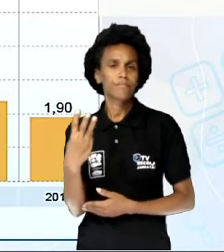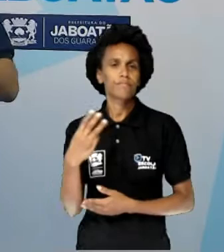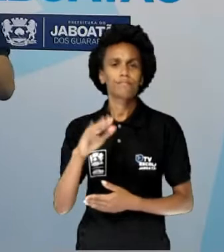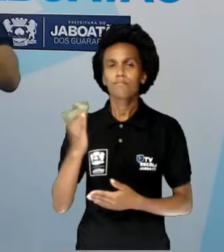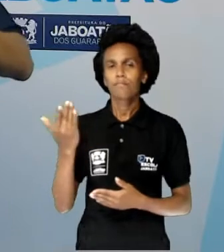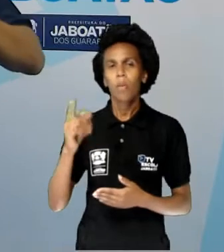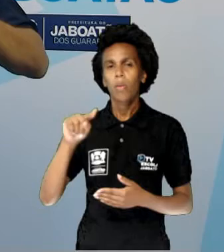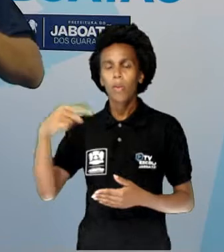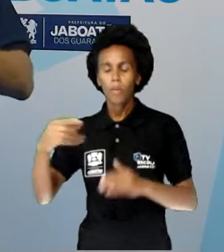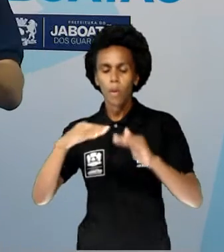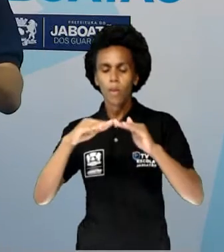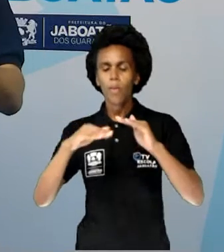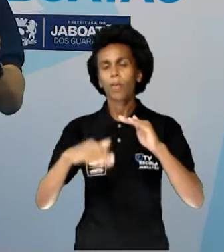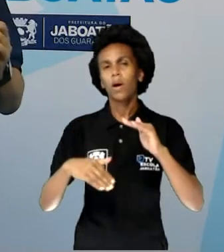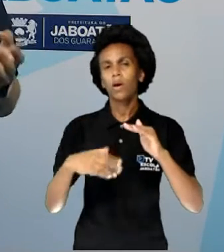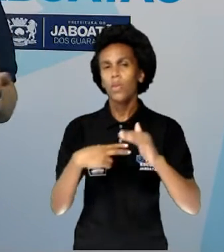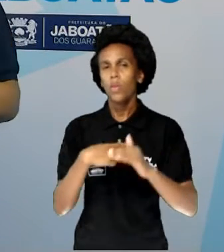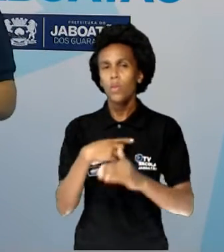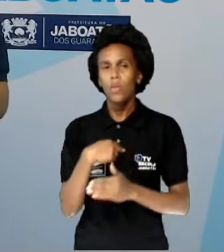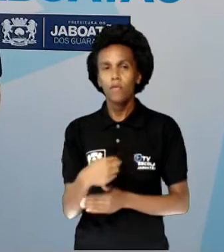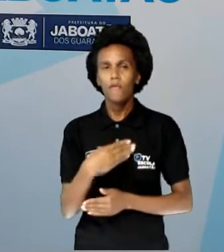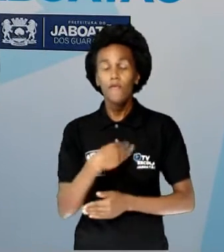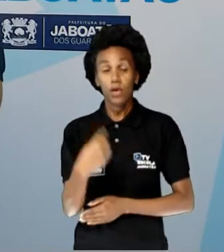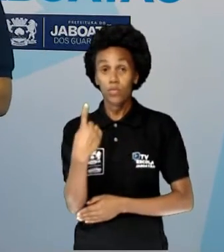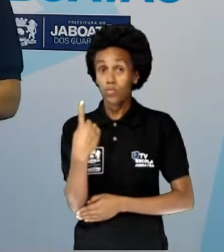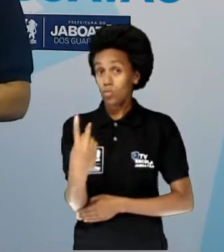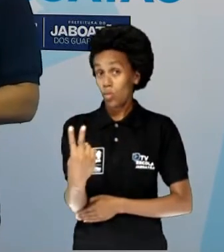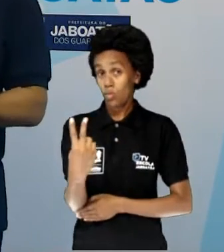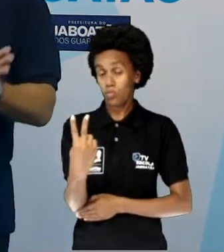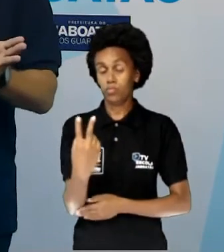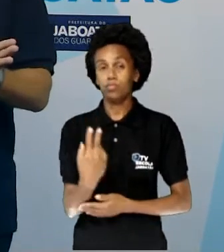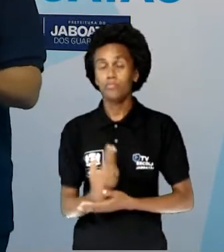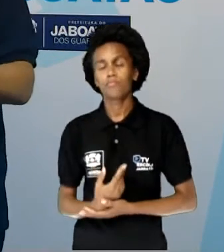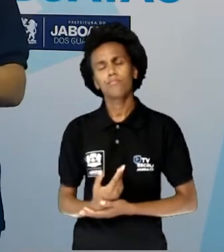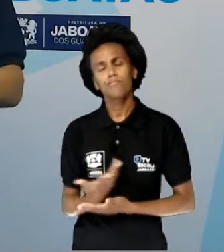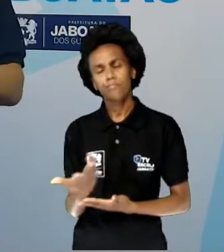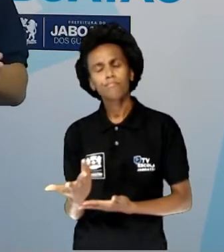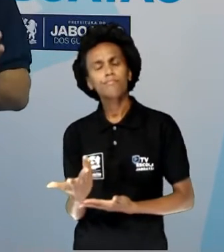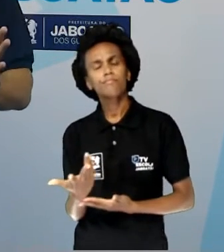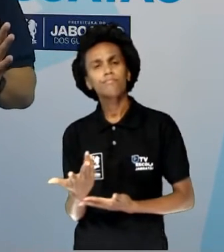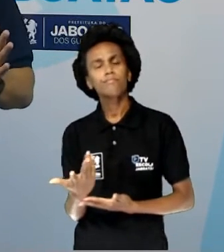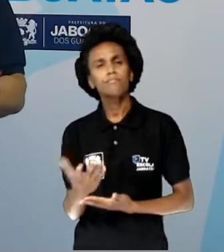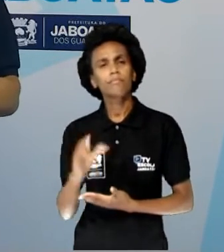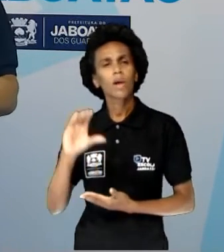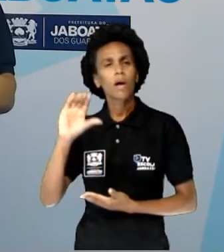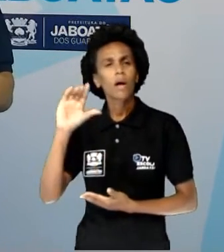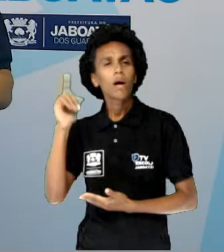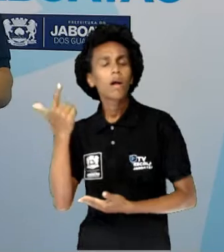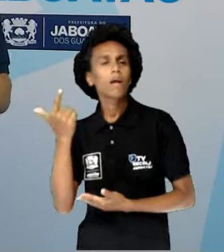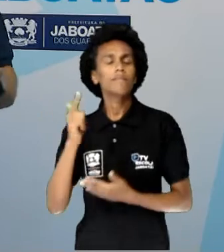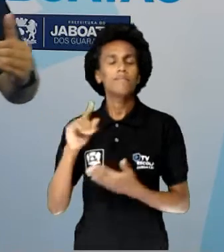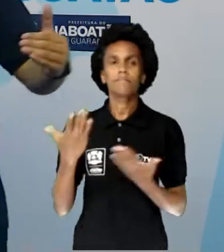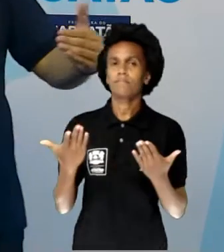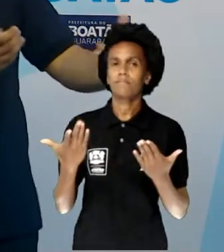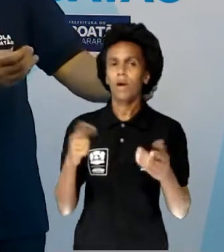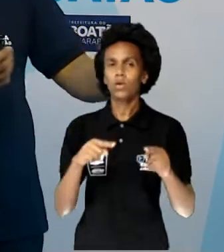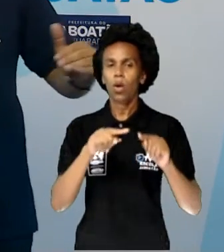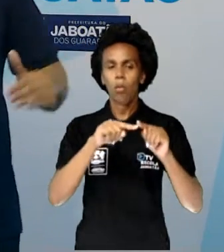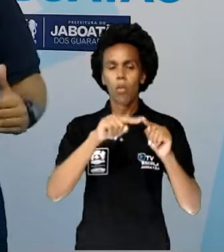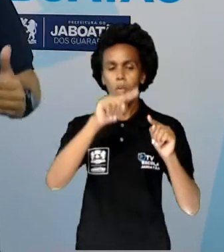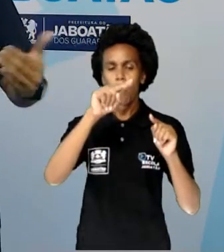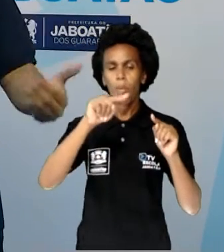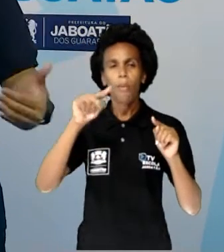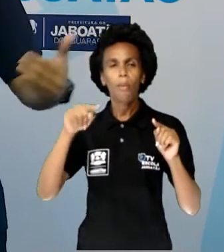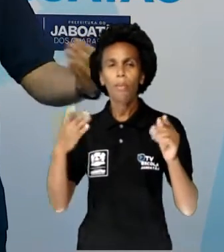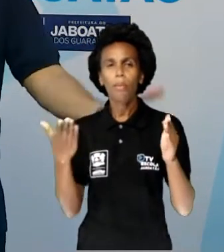aqui comigo. É óbvio que isso é uma média, gente. Então, quando a gente trabalha na ideia de média, algumas famílias,